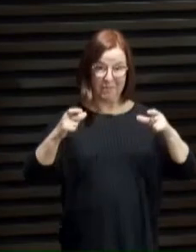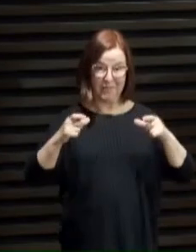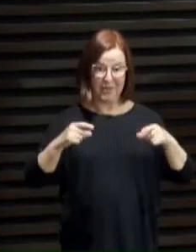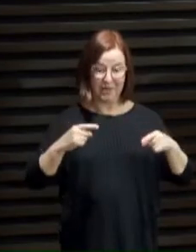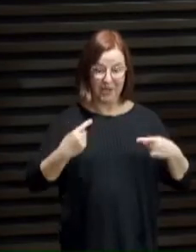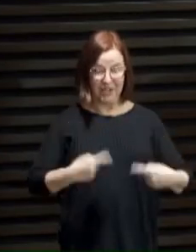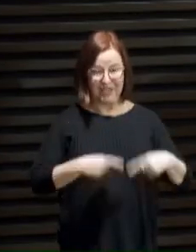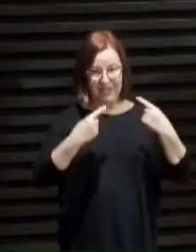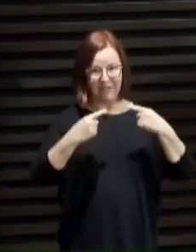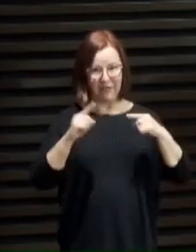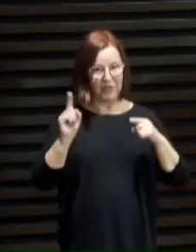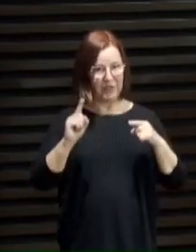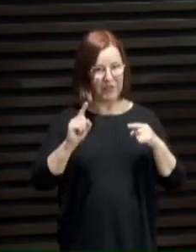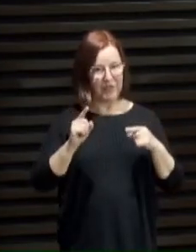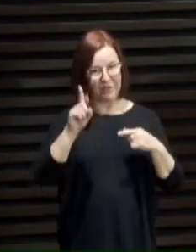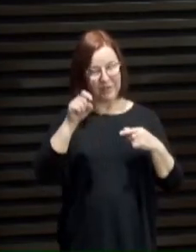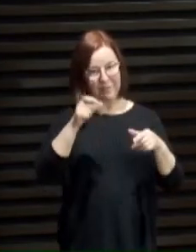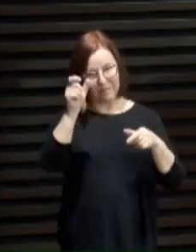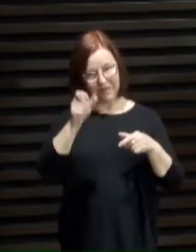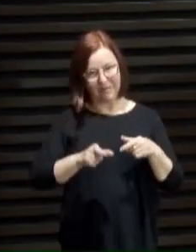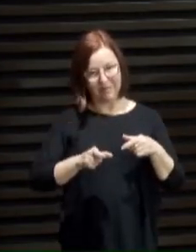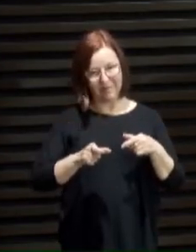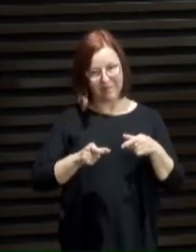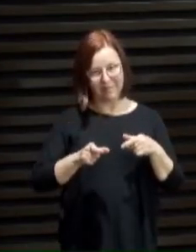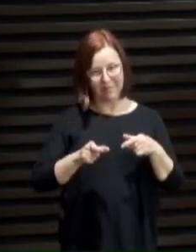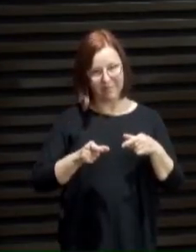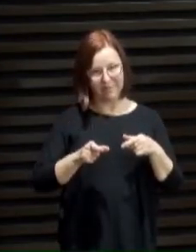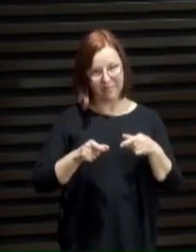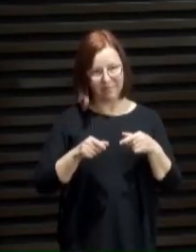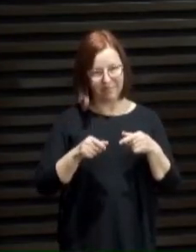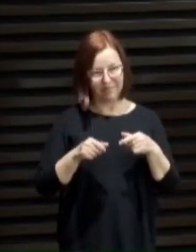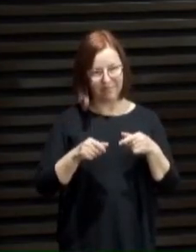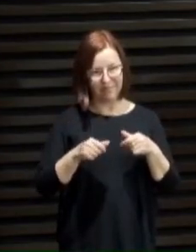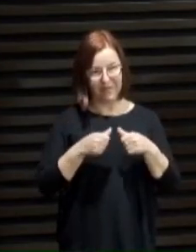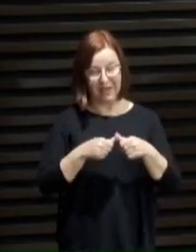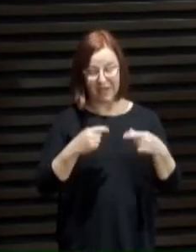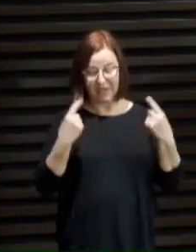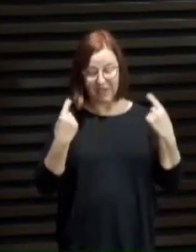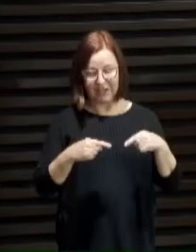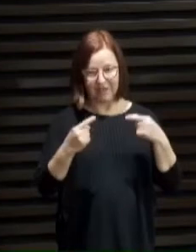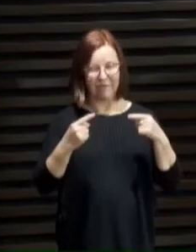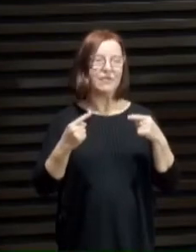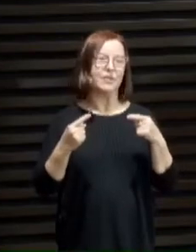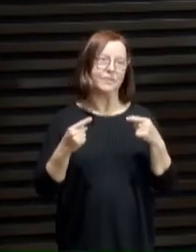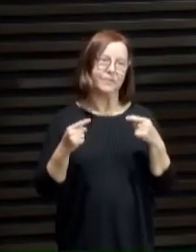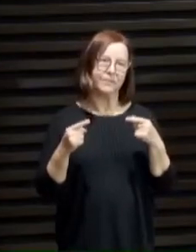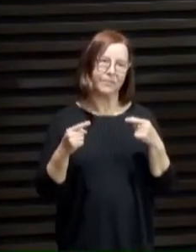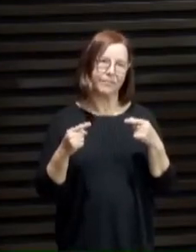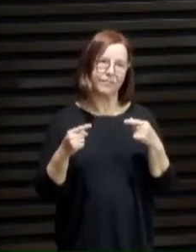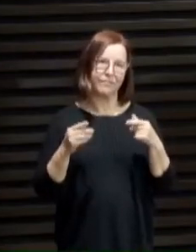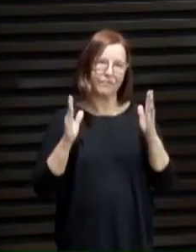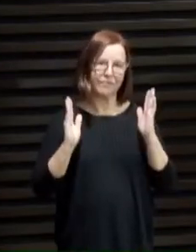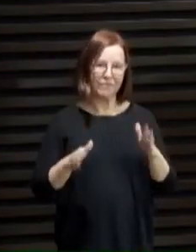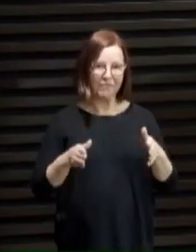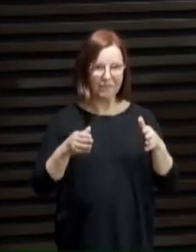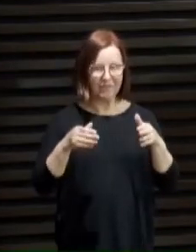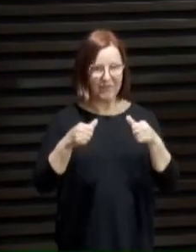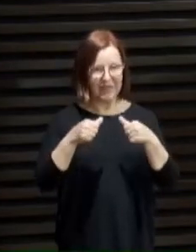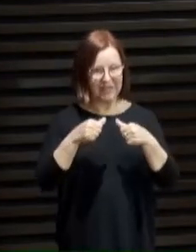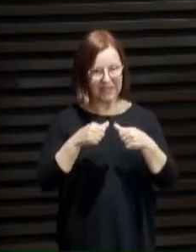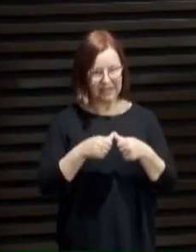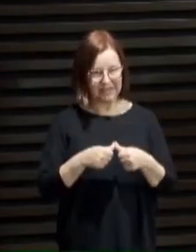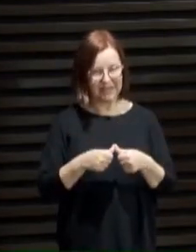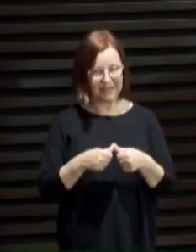homem. Esse desafio você já tem preenchido e já está no seu checklist